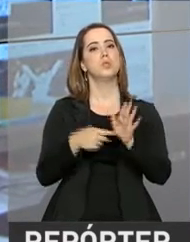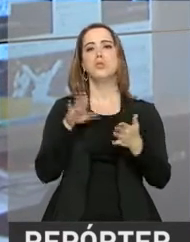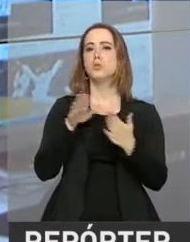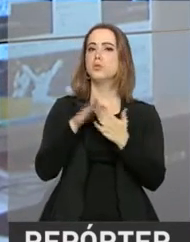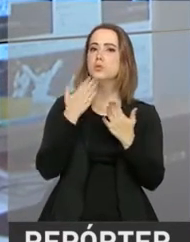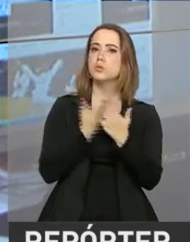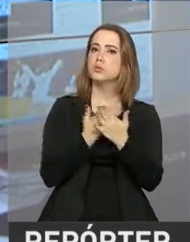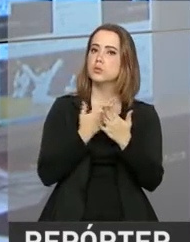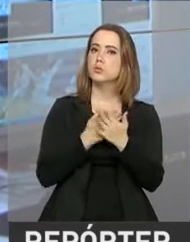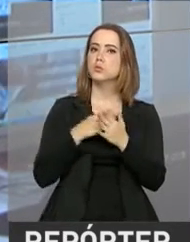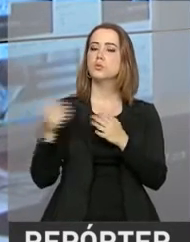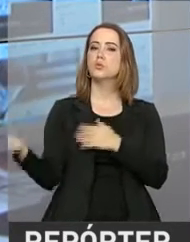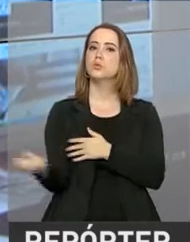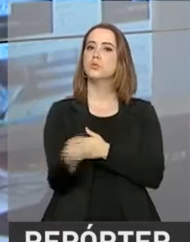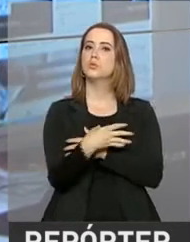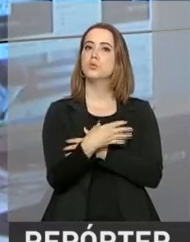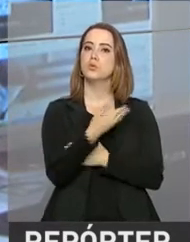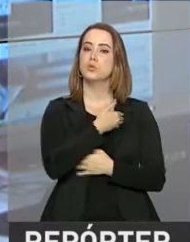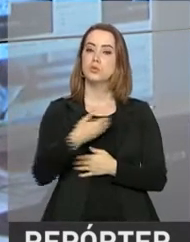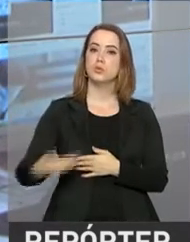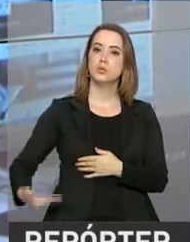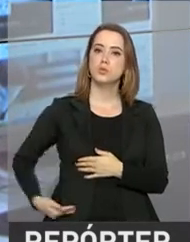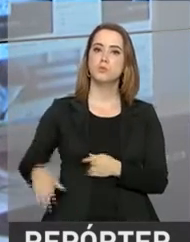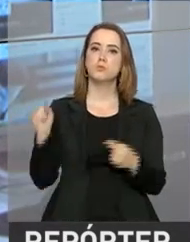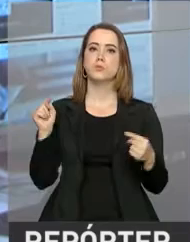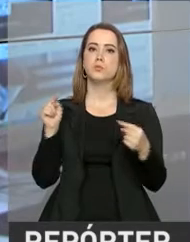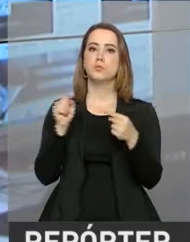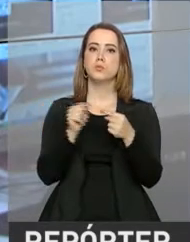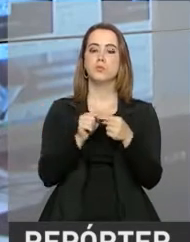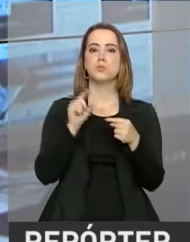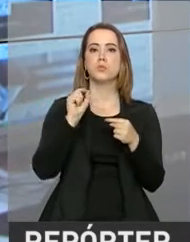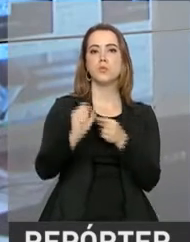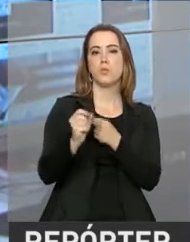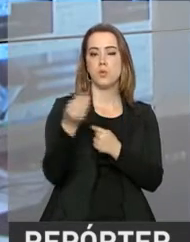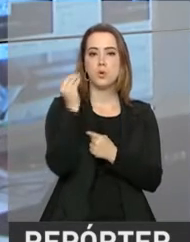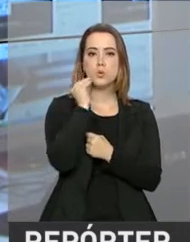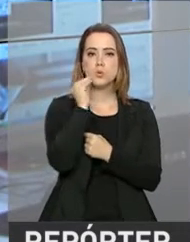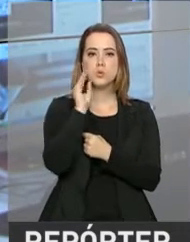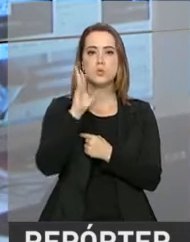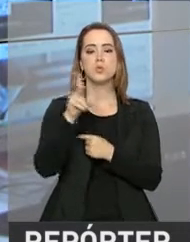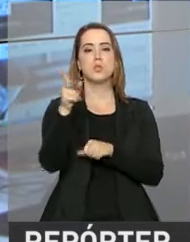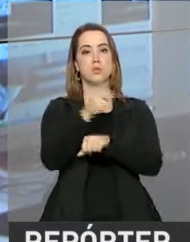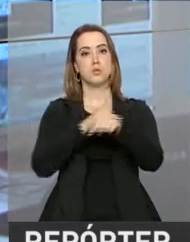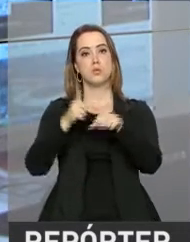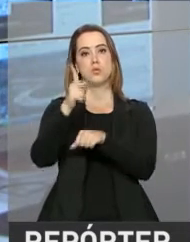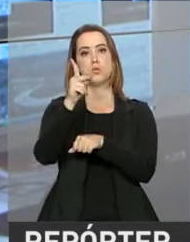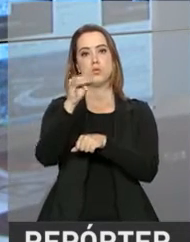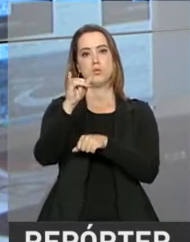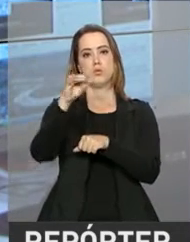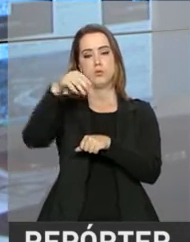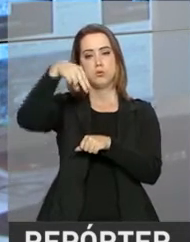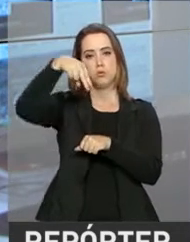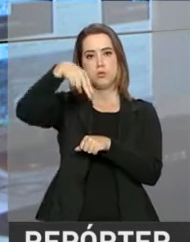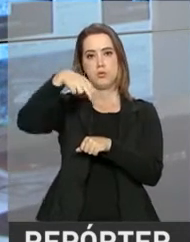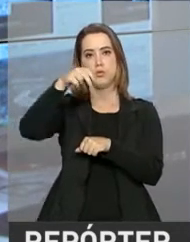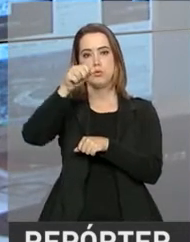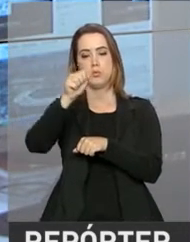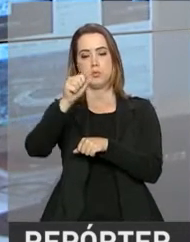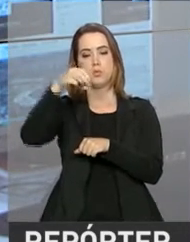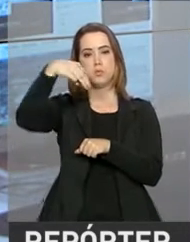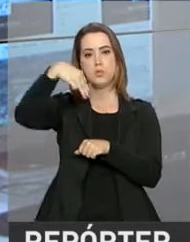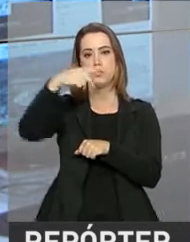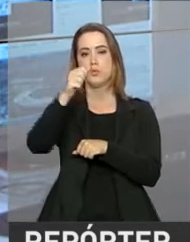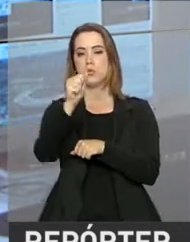foi idealizado em uma experiência da Dinamarca e vai incentivar ideias criativas para, por exemplo, portais de serviços na internet